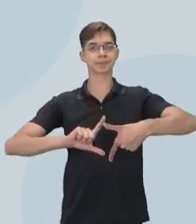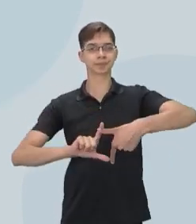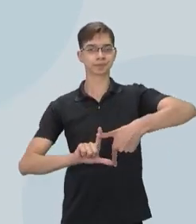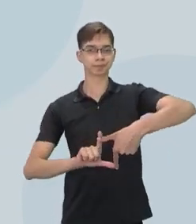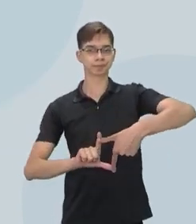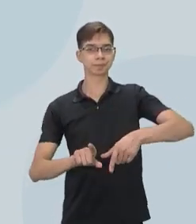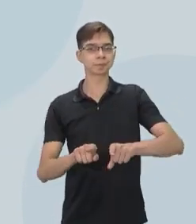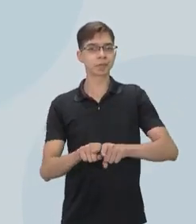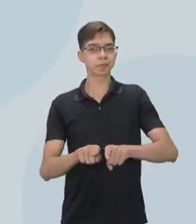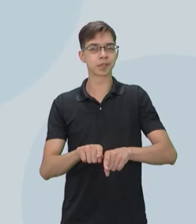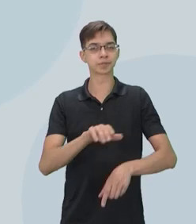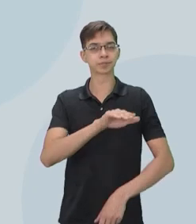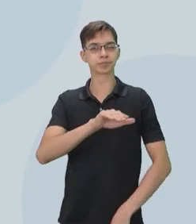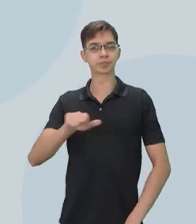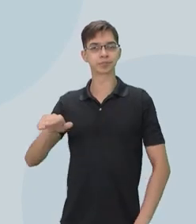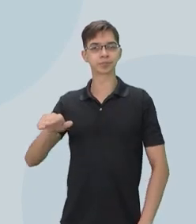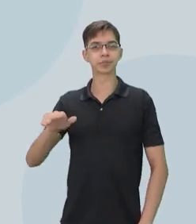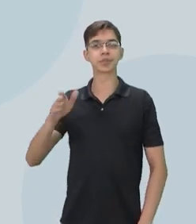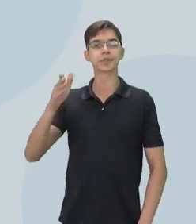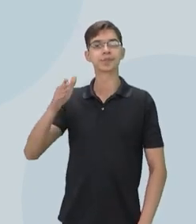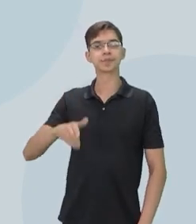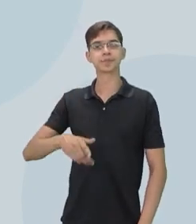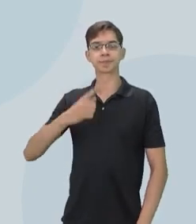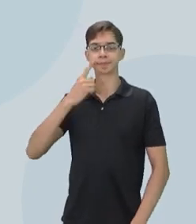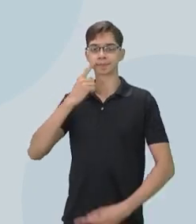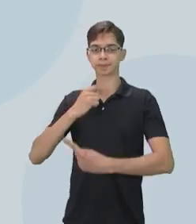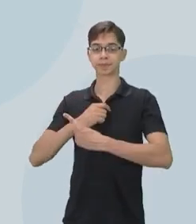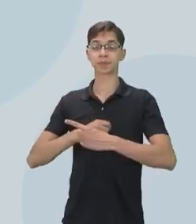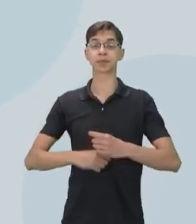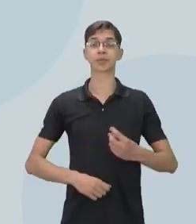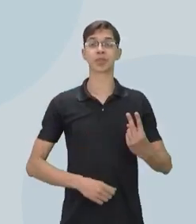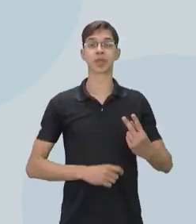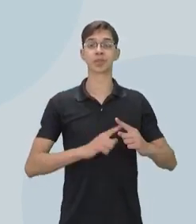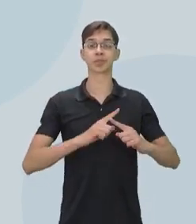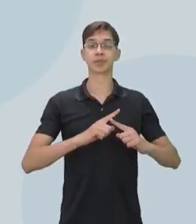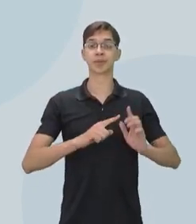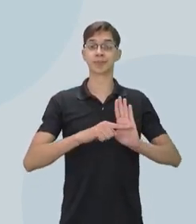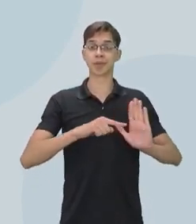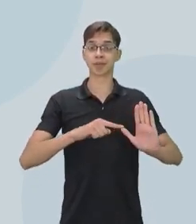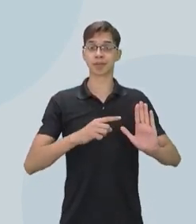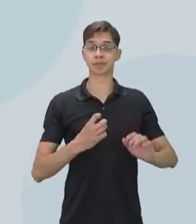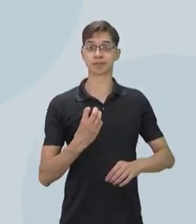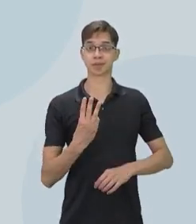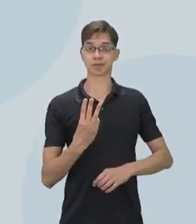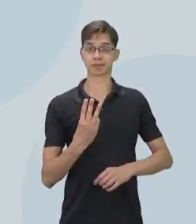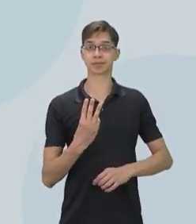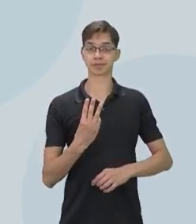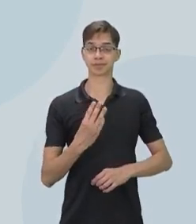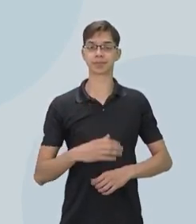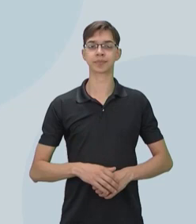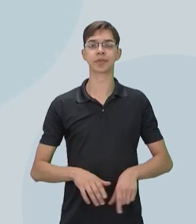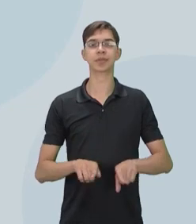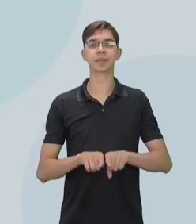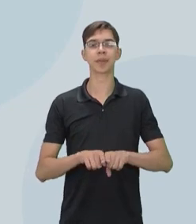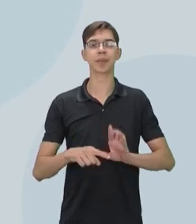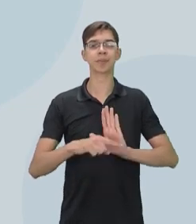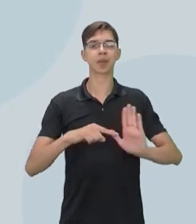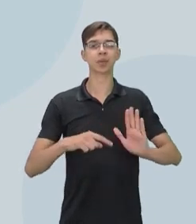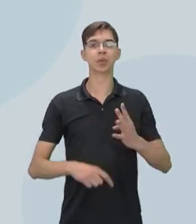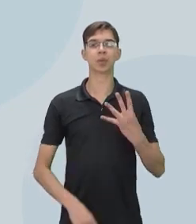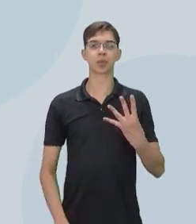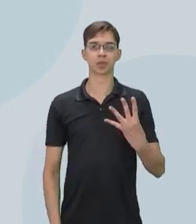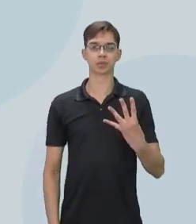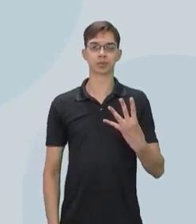menos 3. E o menos 4 com o 8. Vai ficar menos